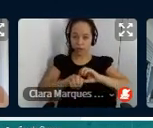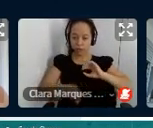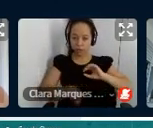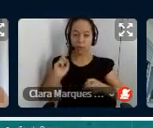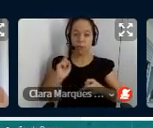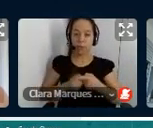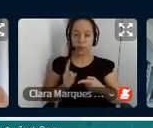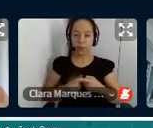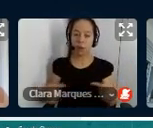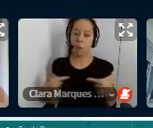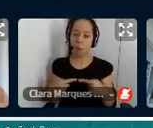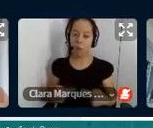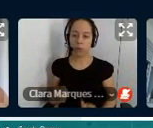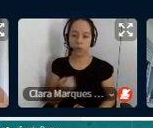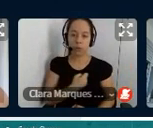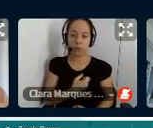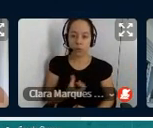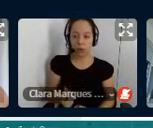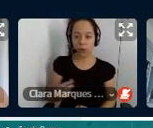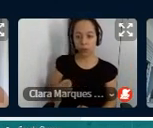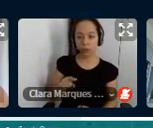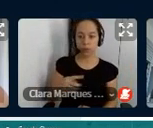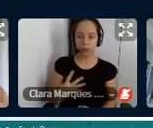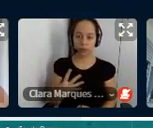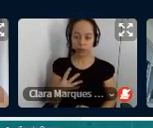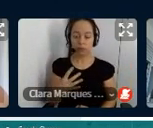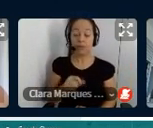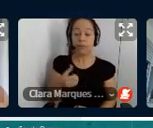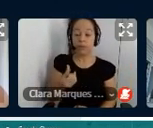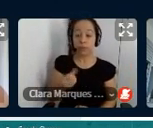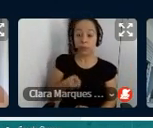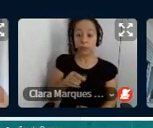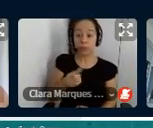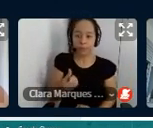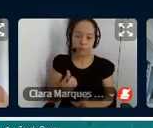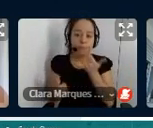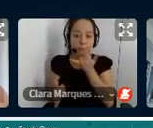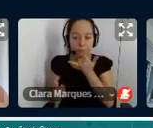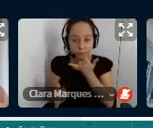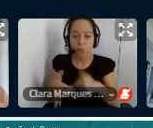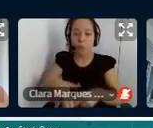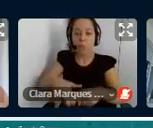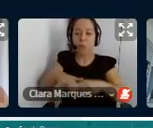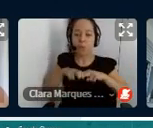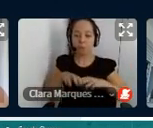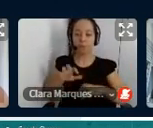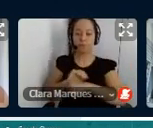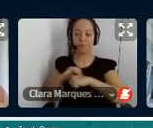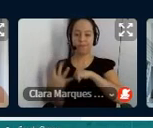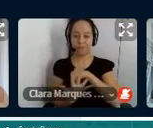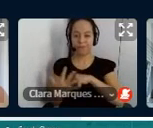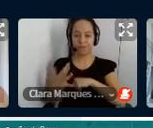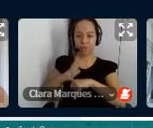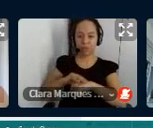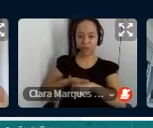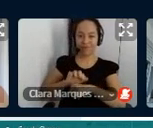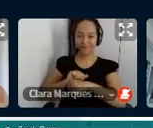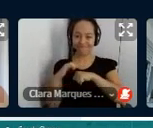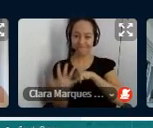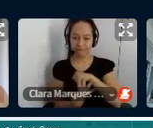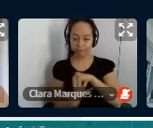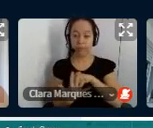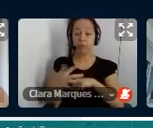livro tem desconto e hoje tá com dengue é causada por um coronavírus o